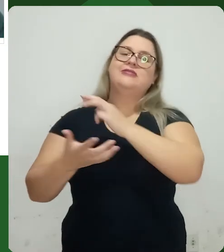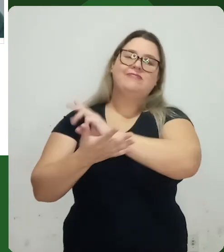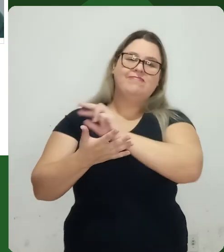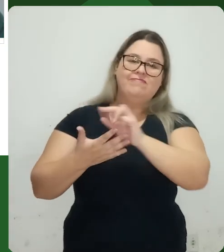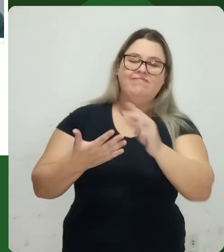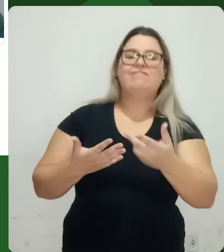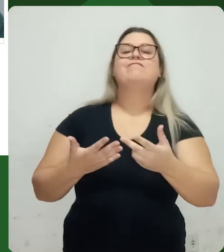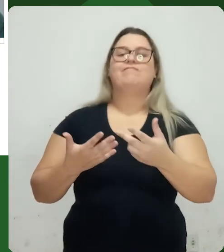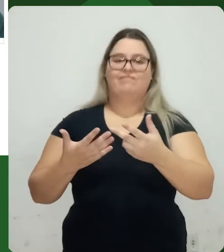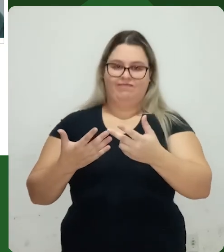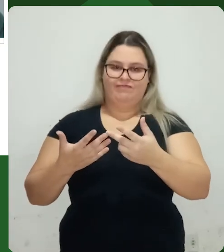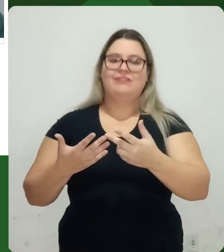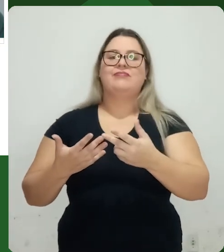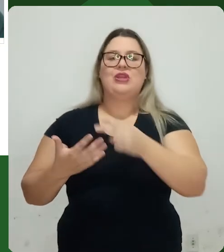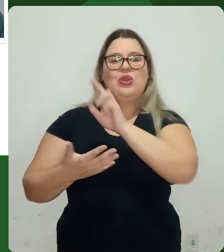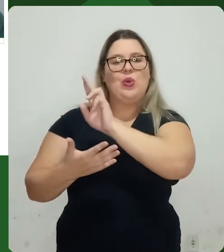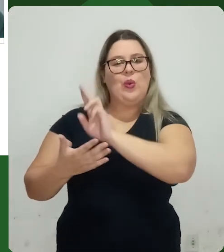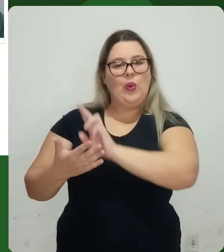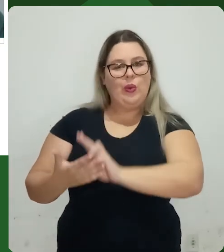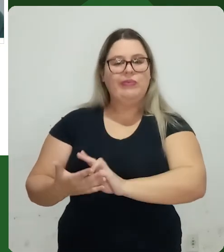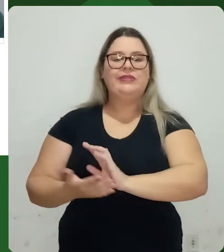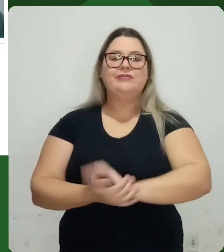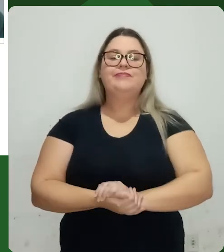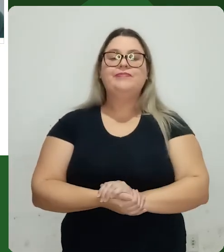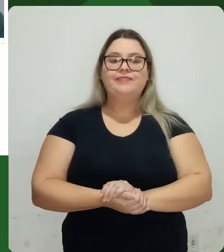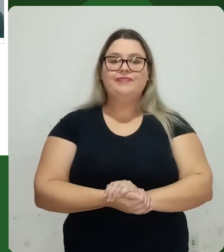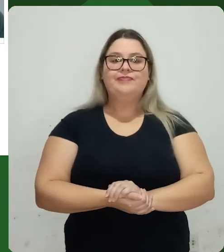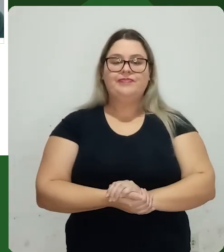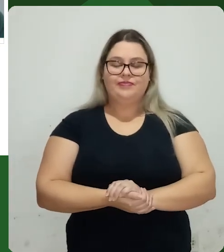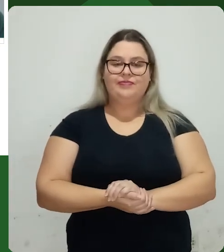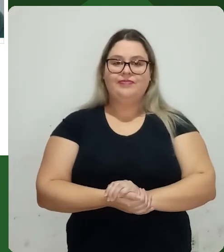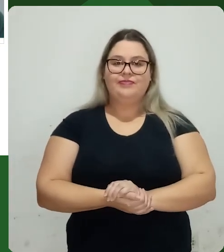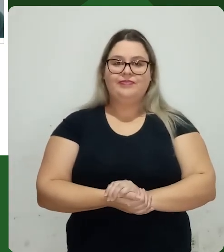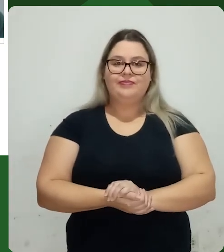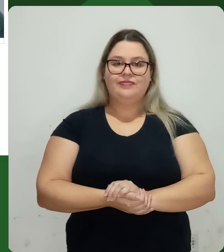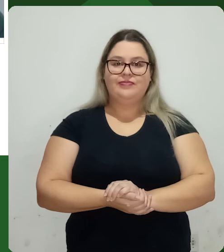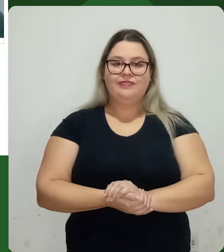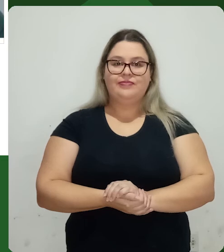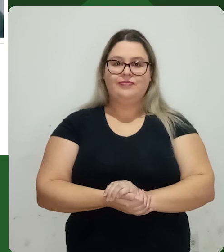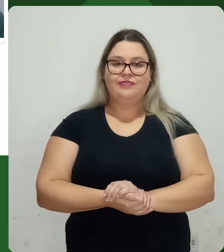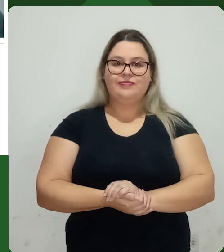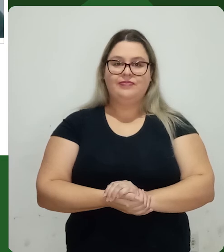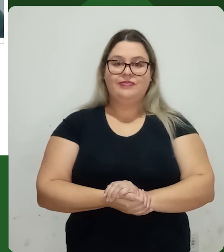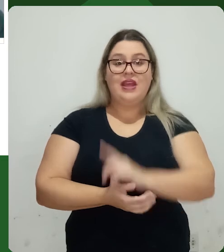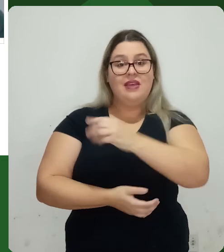agressivas, Carijós, Carajá, Bororós, Botocudos e assim por diante. Tá?